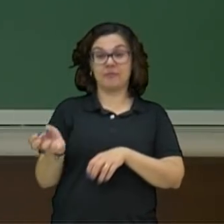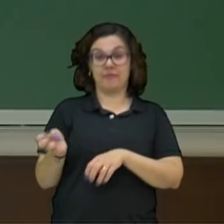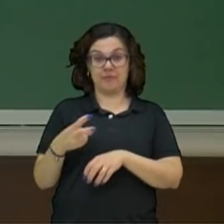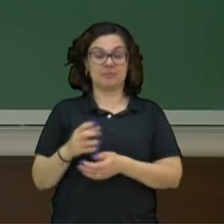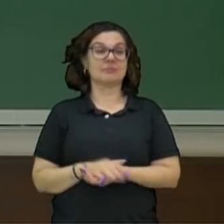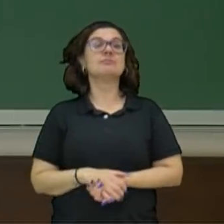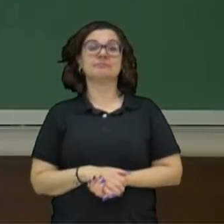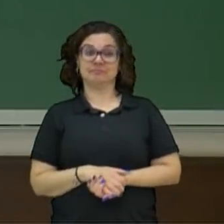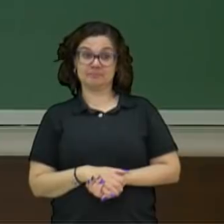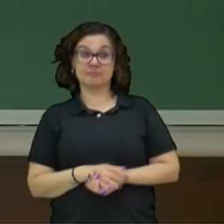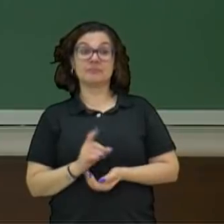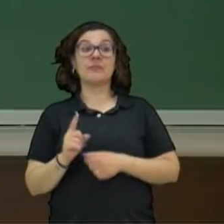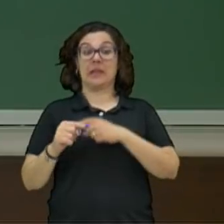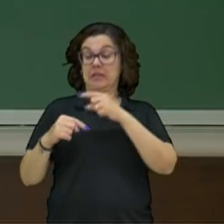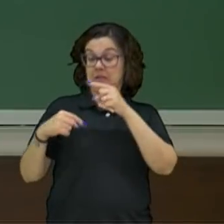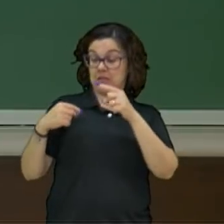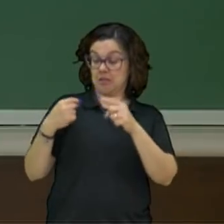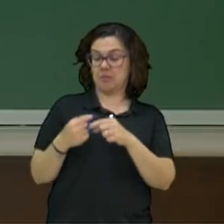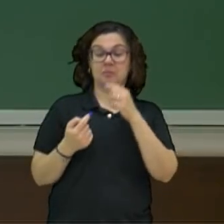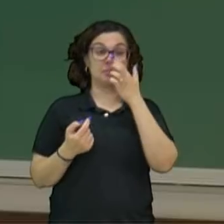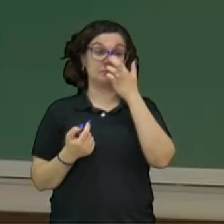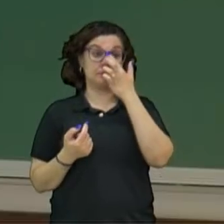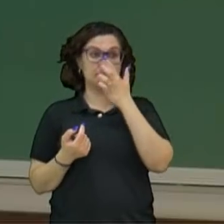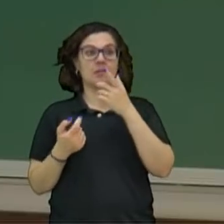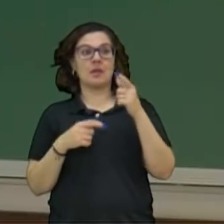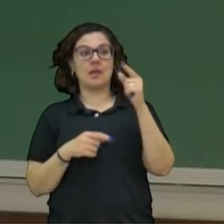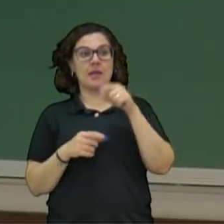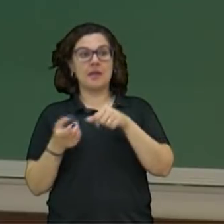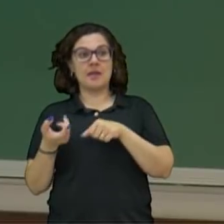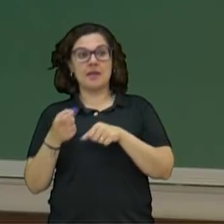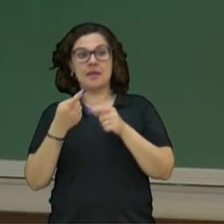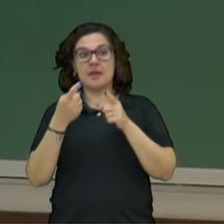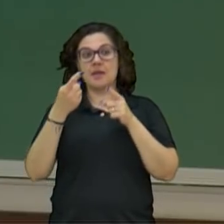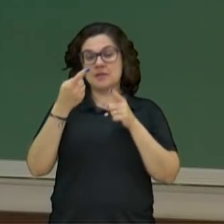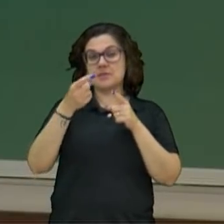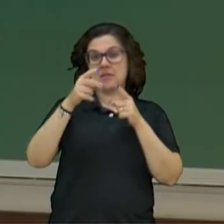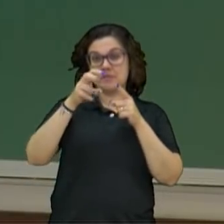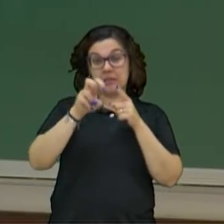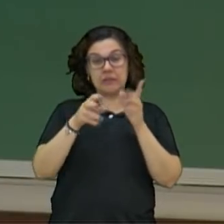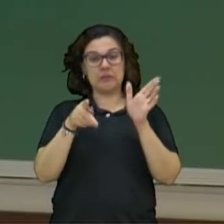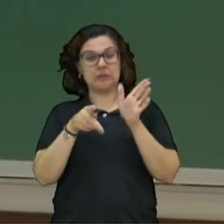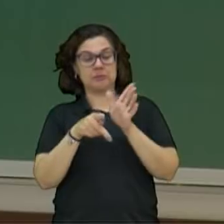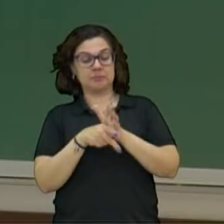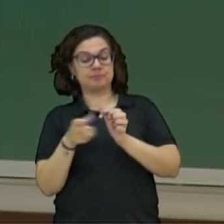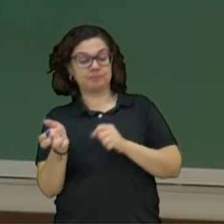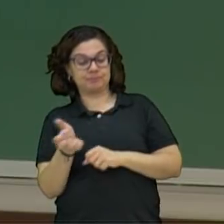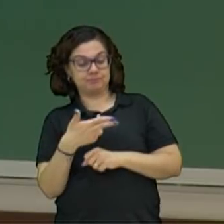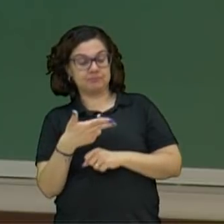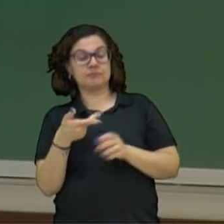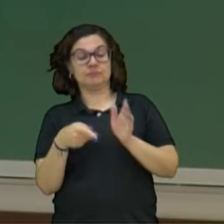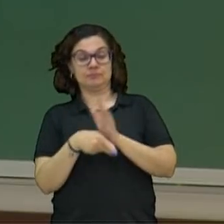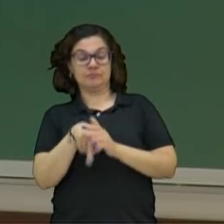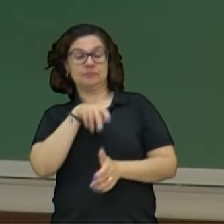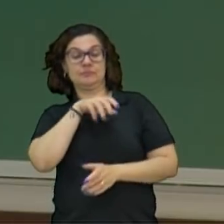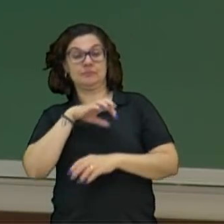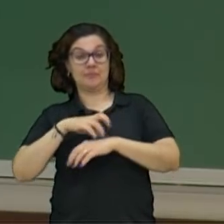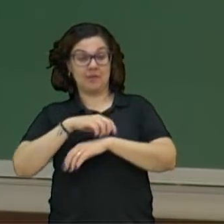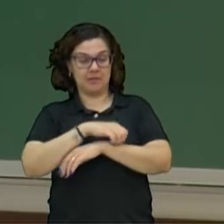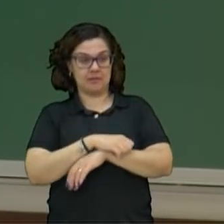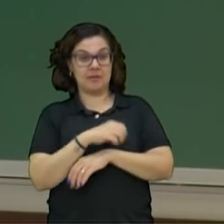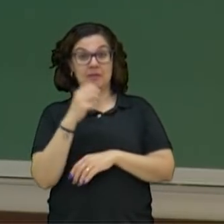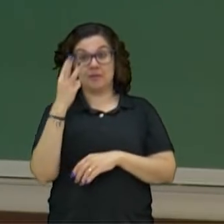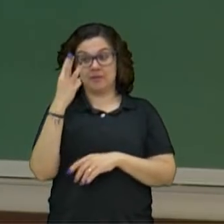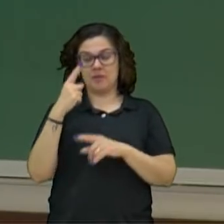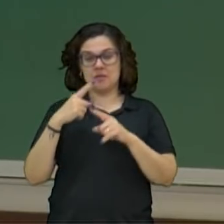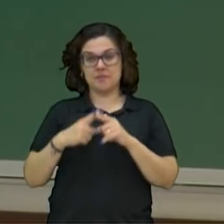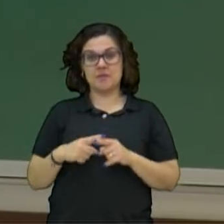tá? Depois eles pegam essas 15 miligramas desse veneno das aranhas em 3